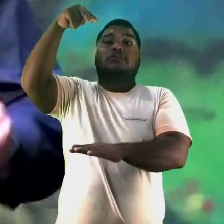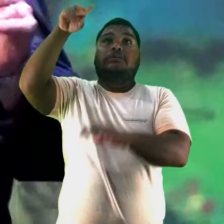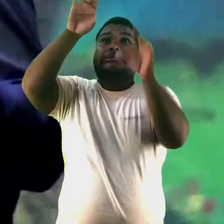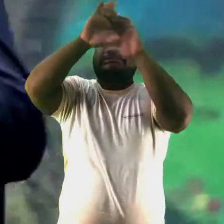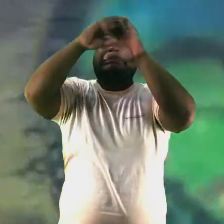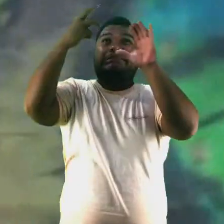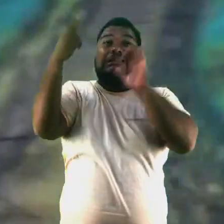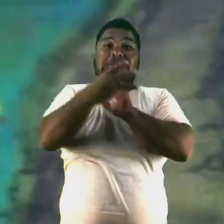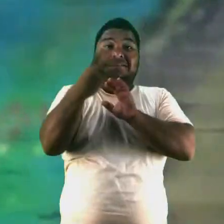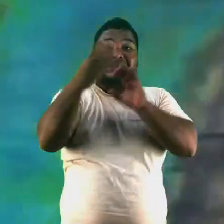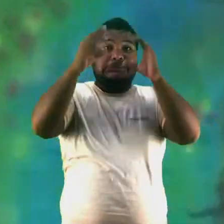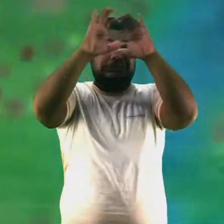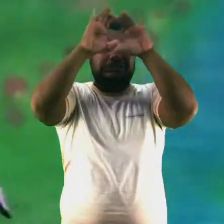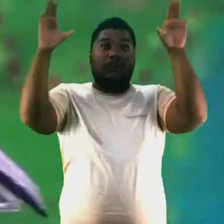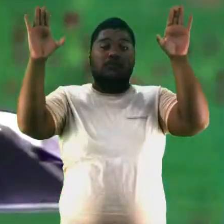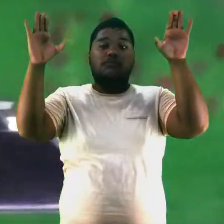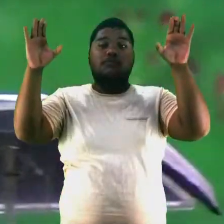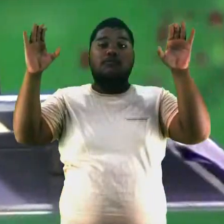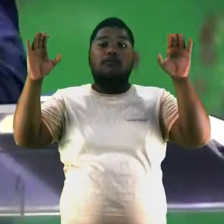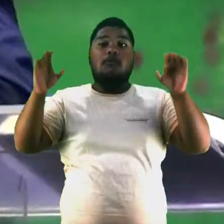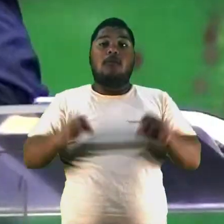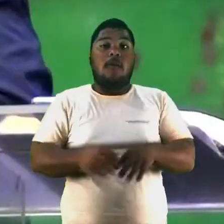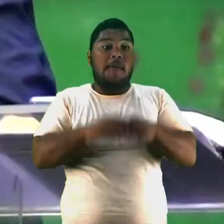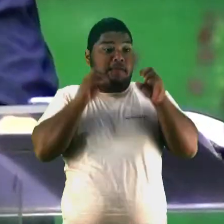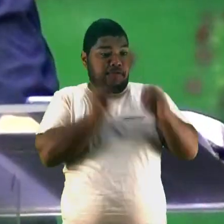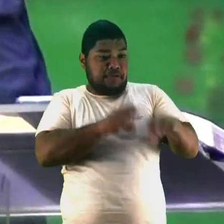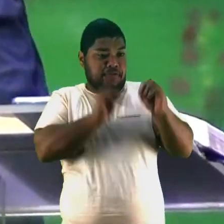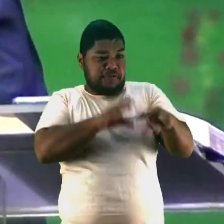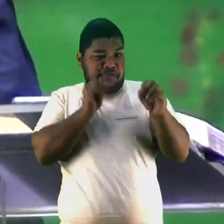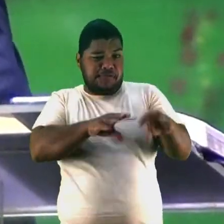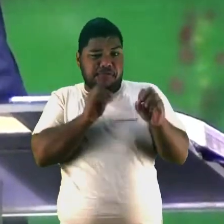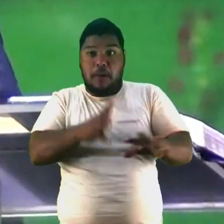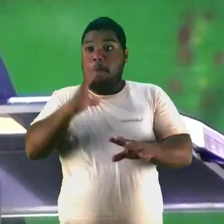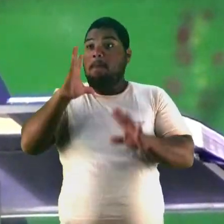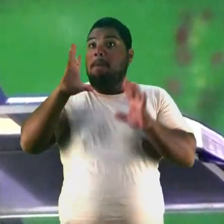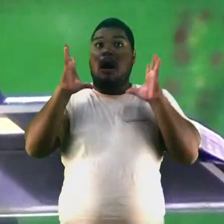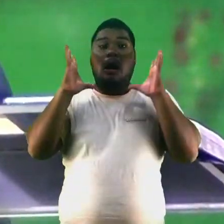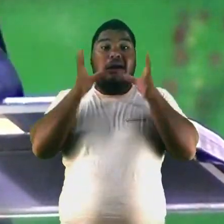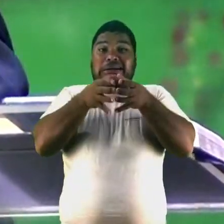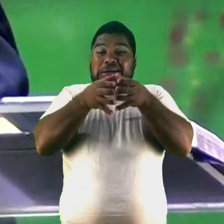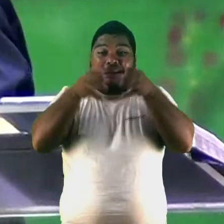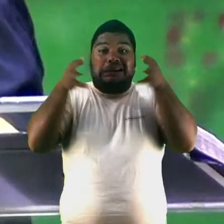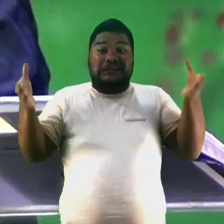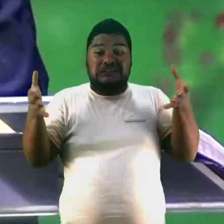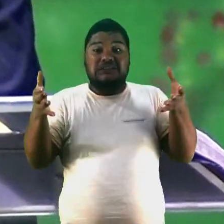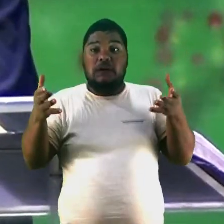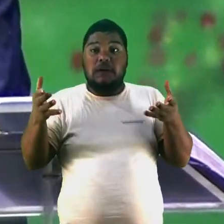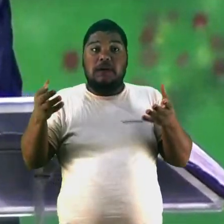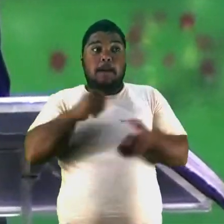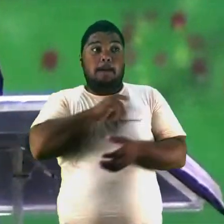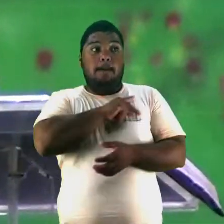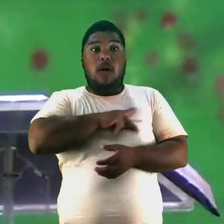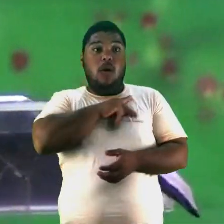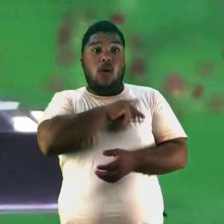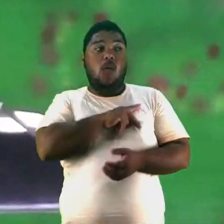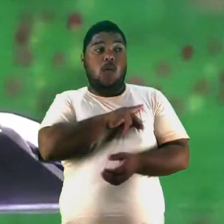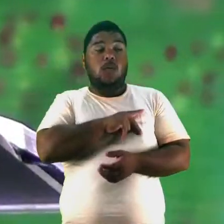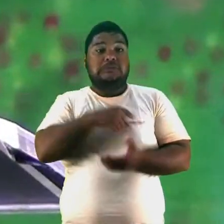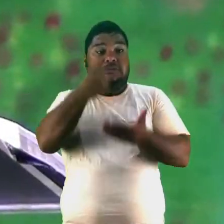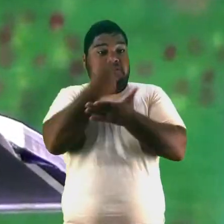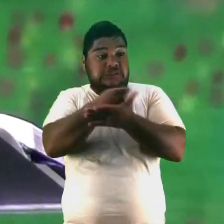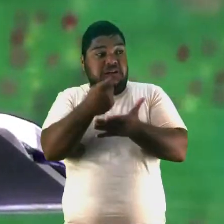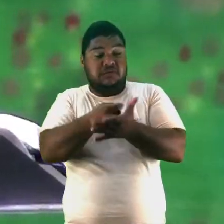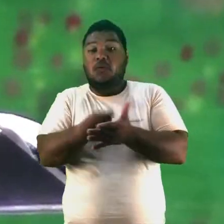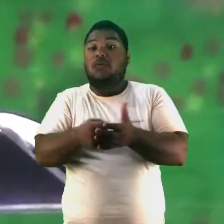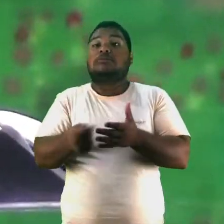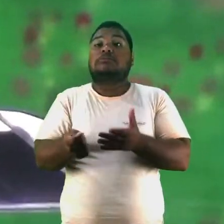E passou para eles, para Paulo, coisas extraordinárias. E Paulo relatou boa parte disso, que